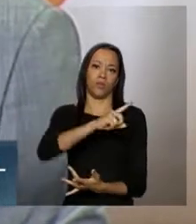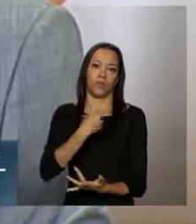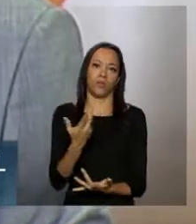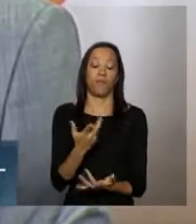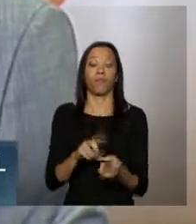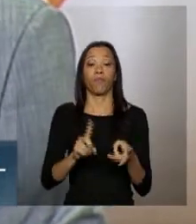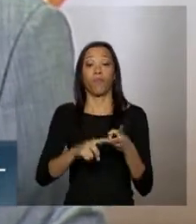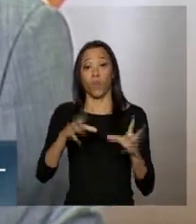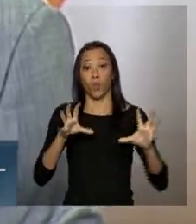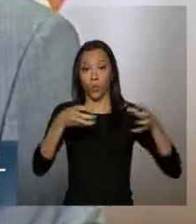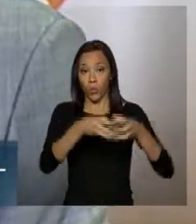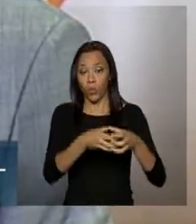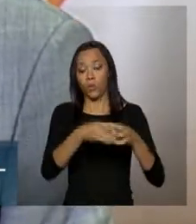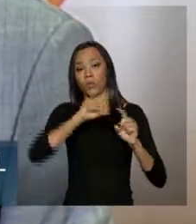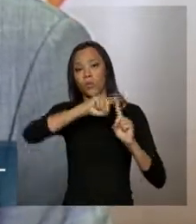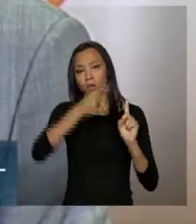Gestantes,